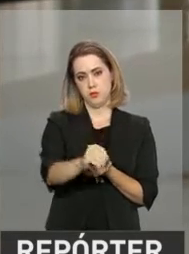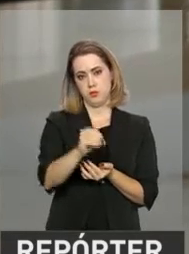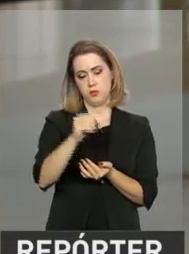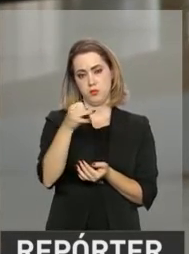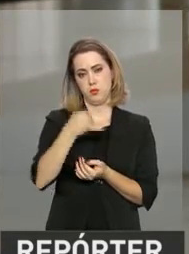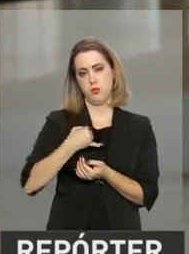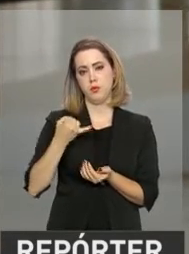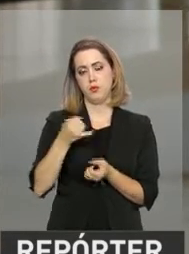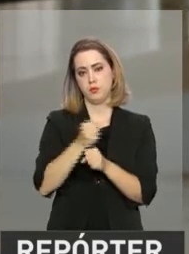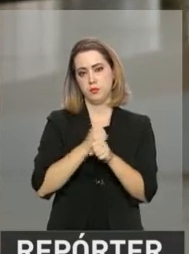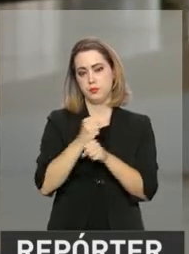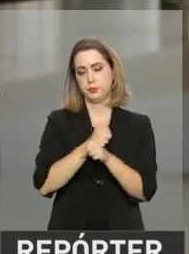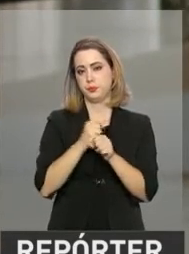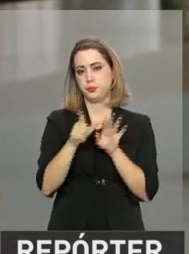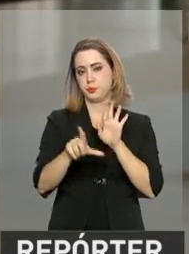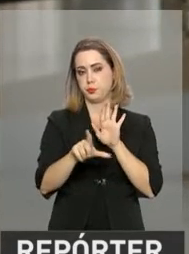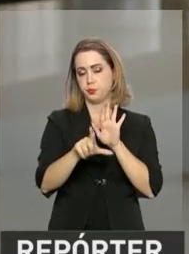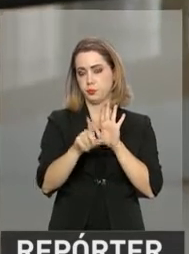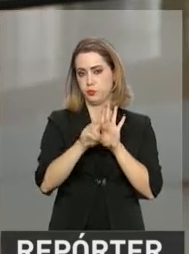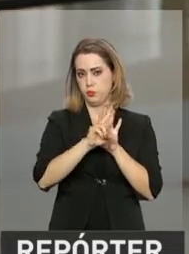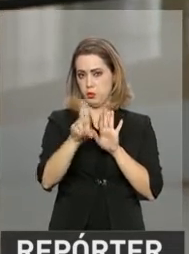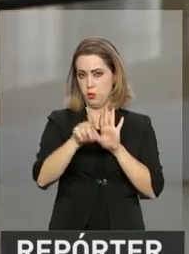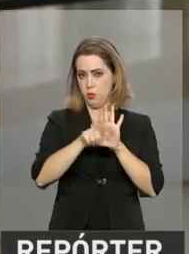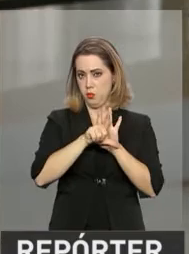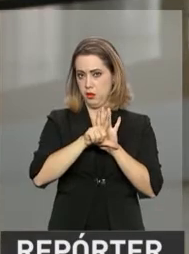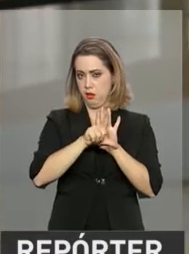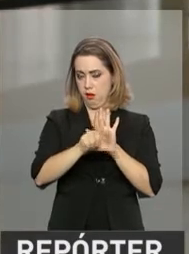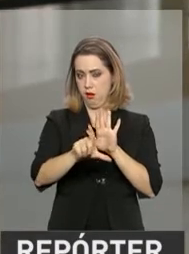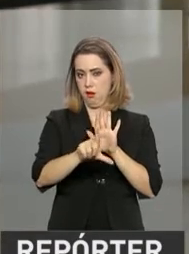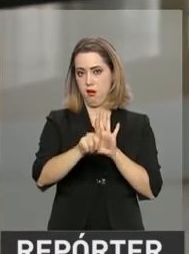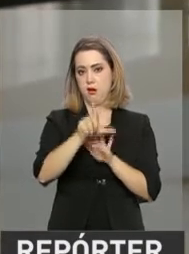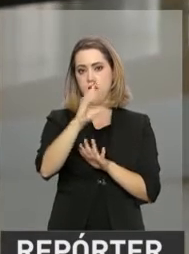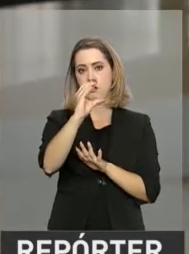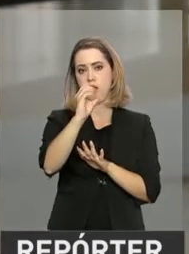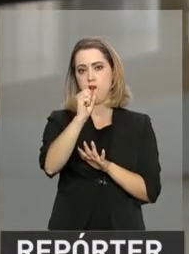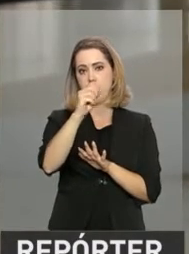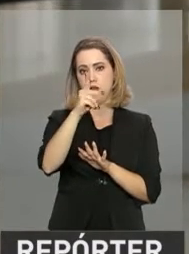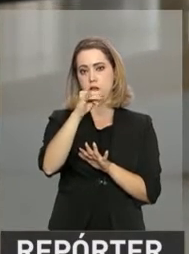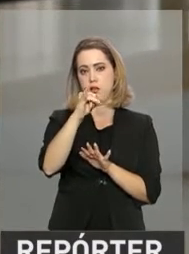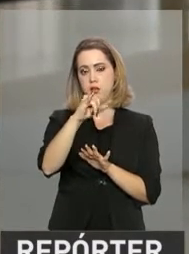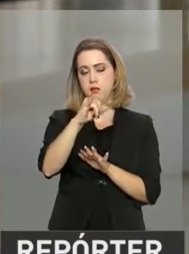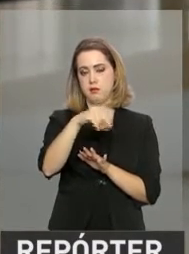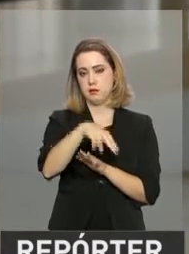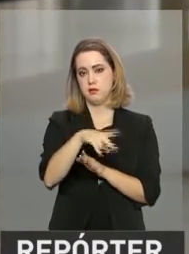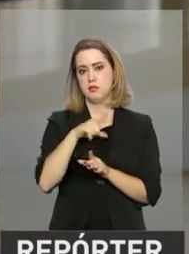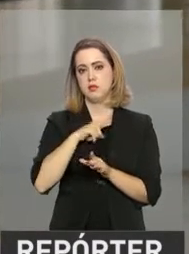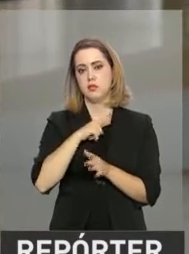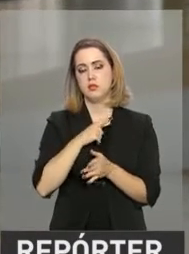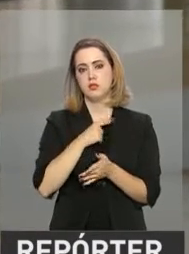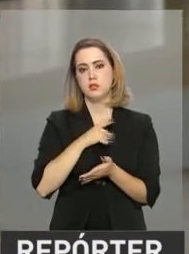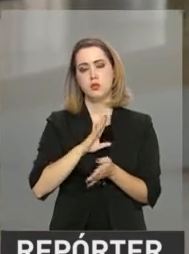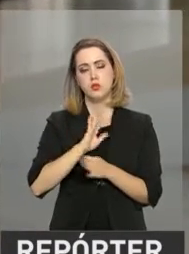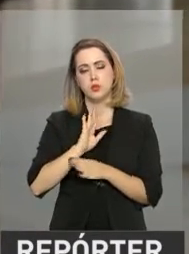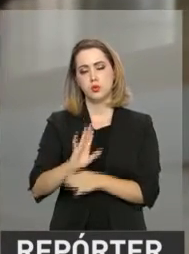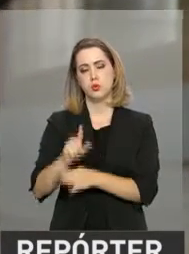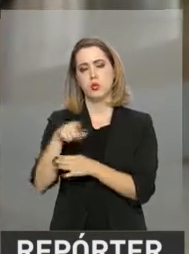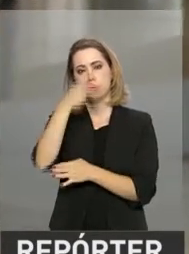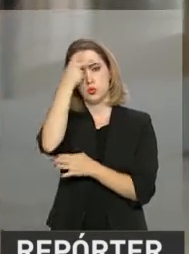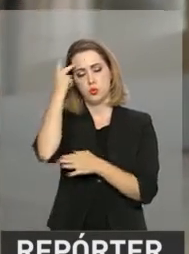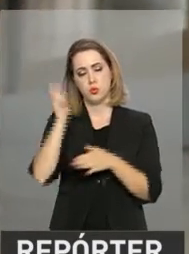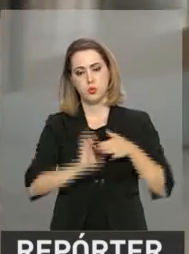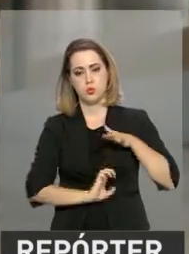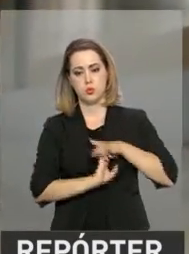a partir da Lei Kandir, que justamente isenta os exportadores dessa cobrança. A transferência